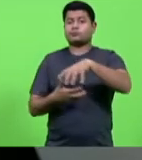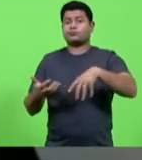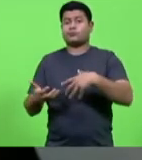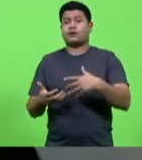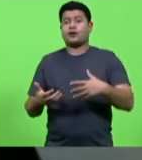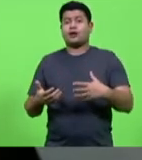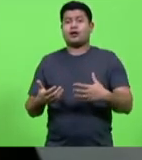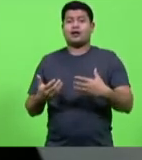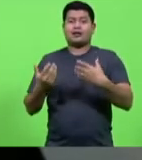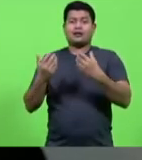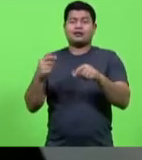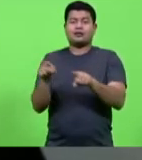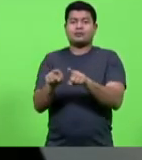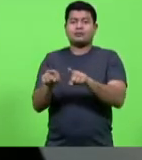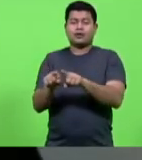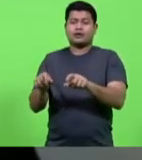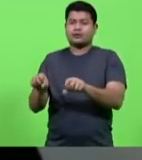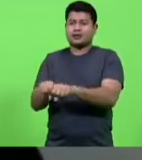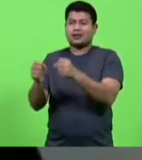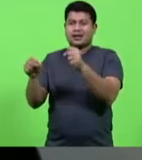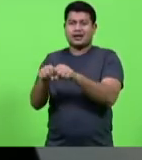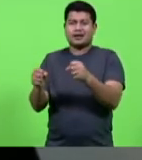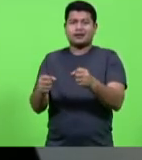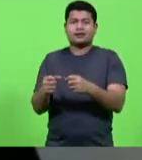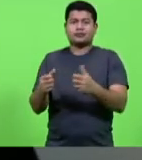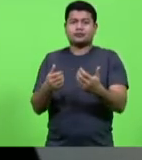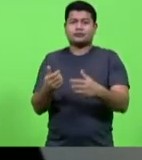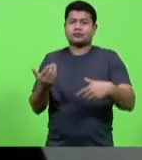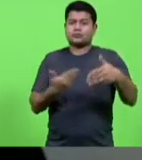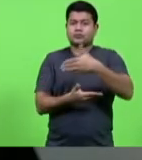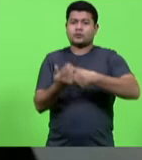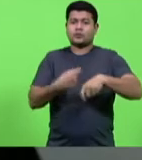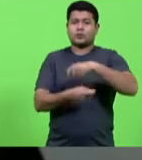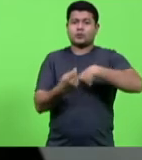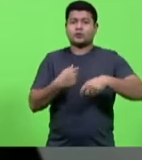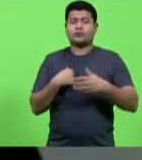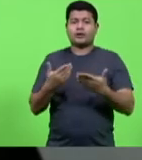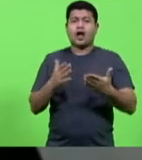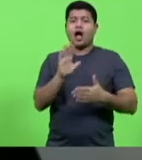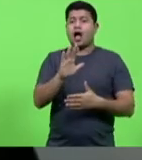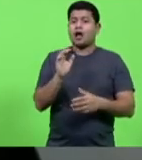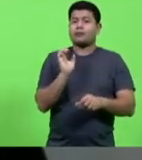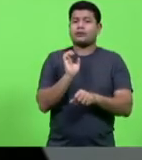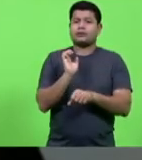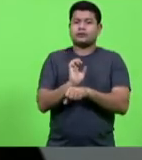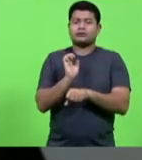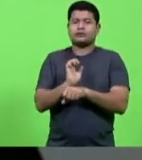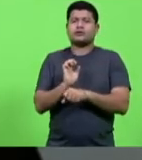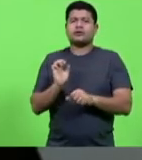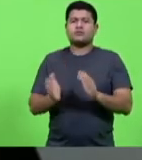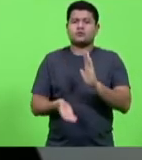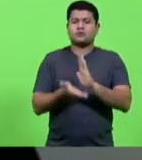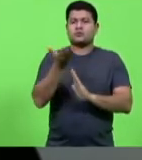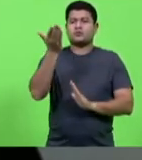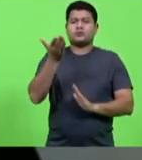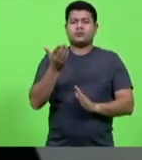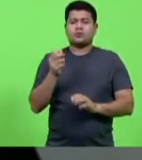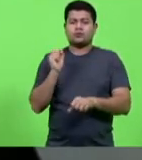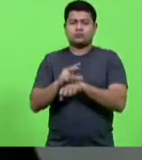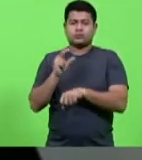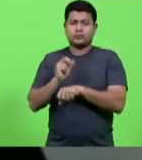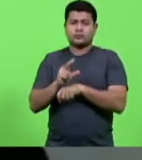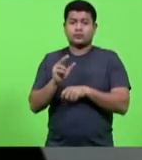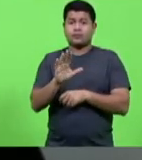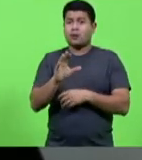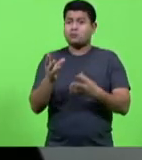desestruturação do mercado interno, o Estado aumentou X... 1.000 empregos, aumentou empresas, mas muitas empresas que